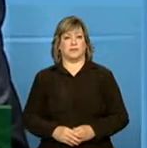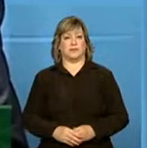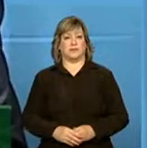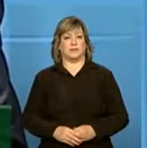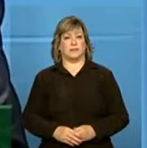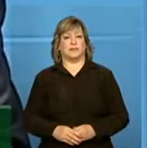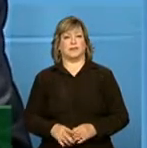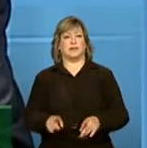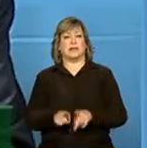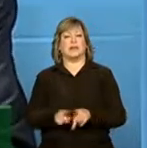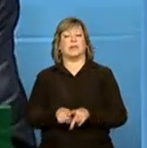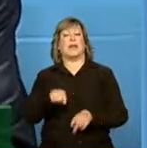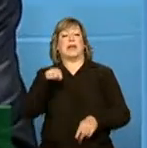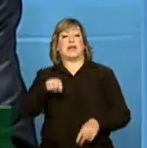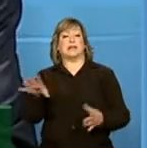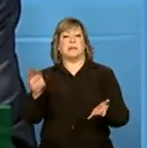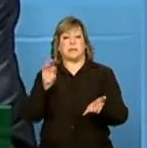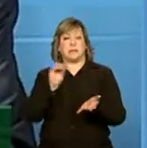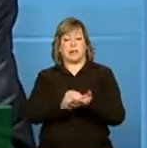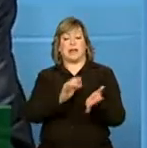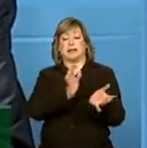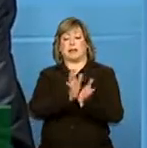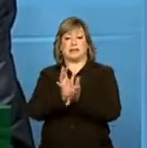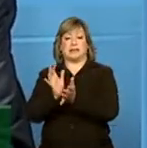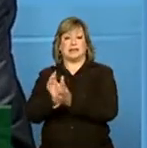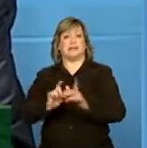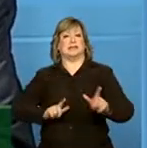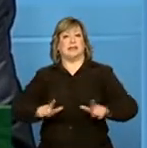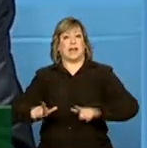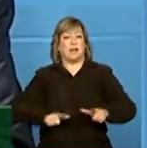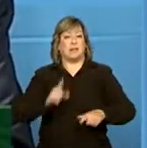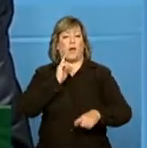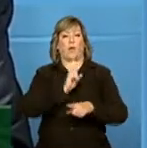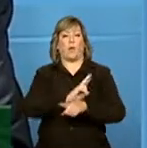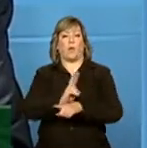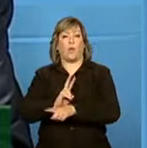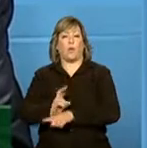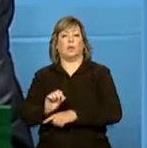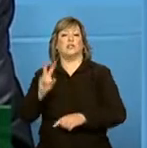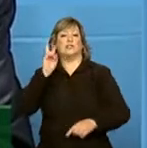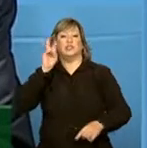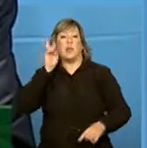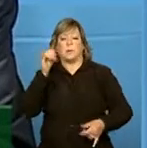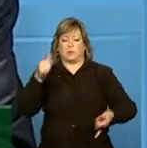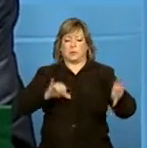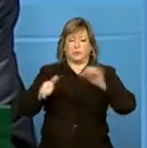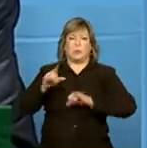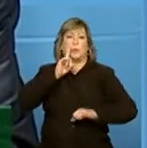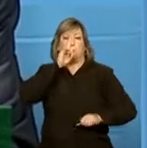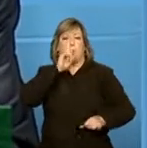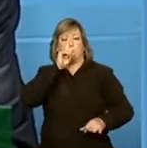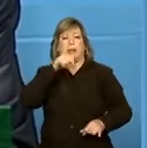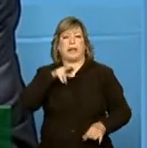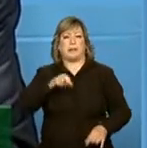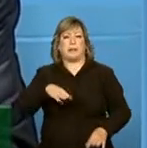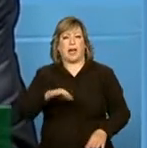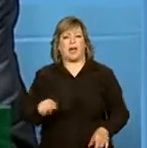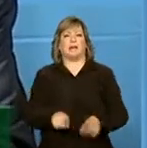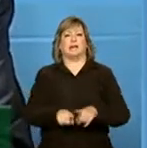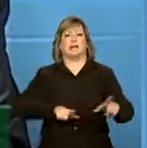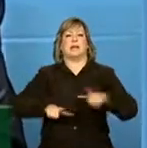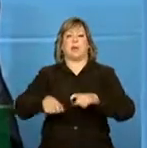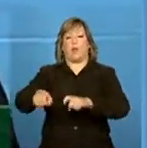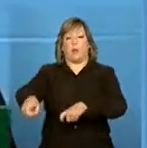e essa aplicação nas áreas do trabalho, o controle das substâncias químicas, o trabalho na área rural e, lógico,